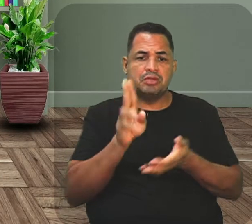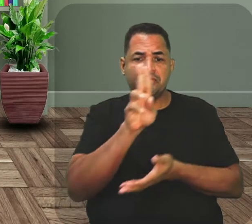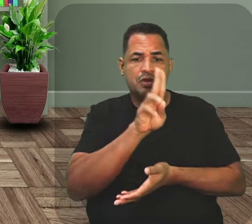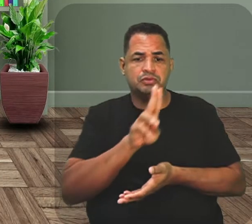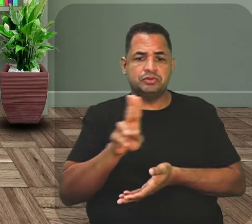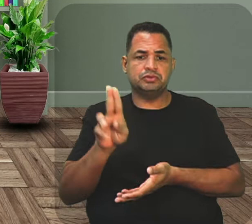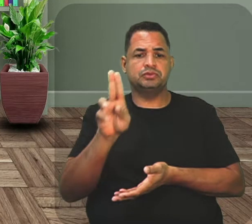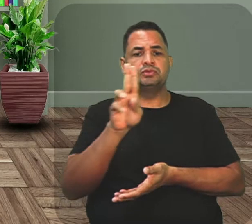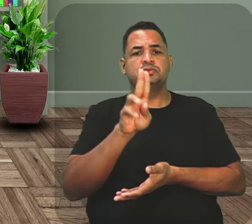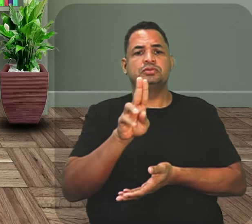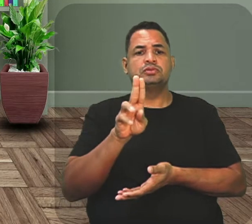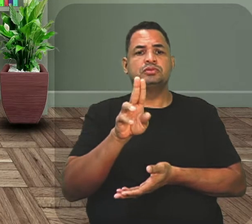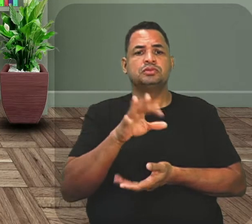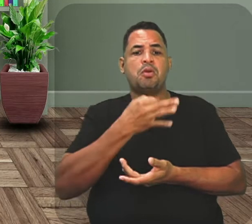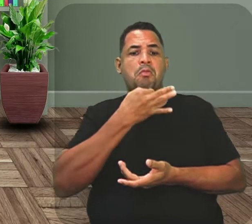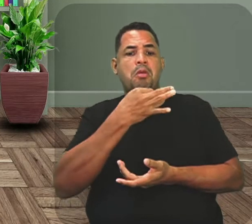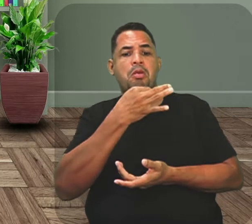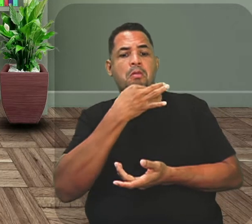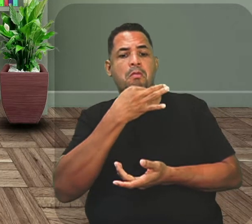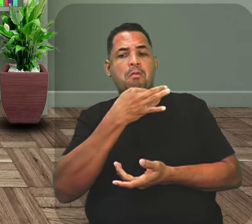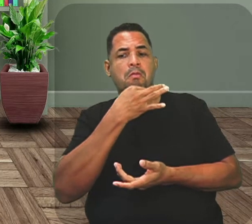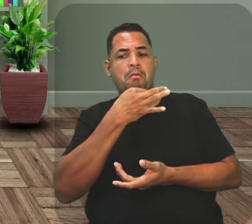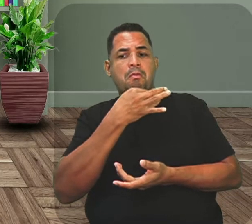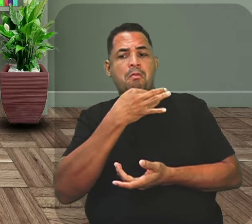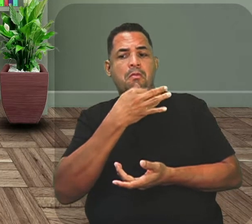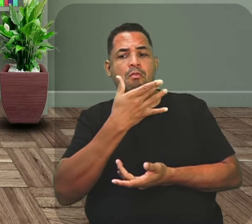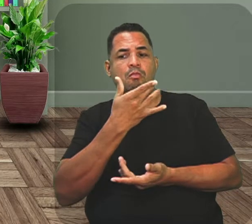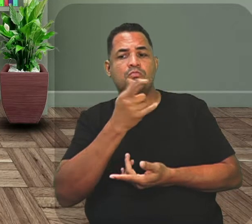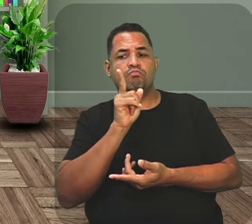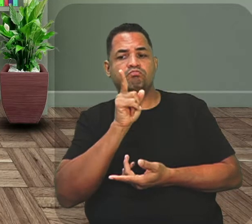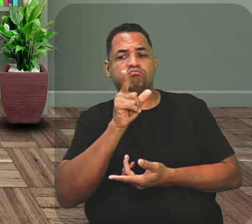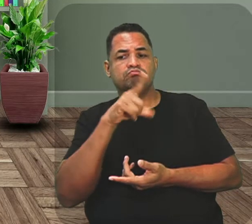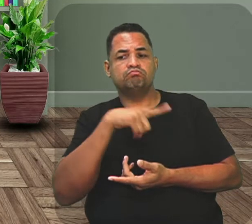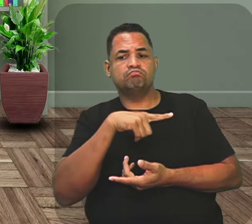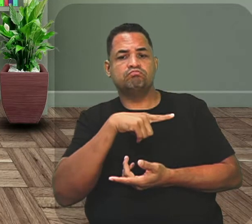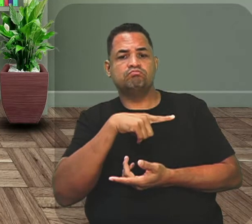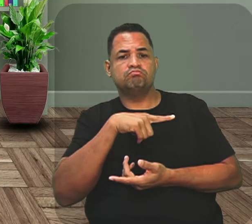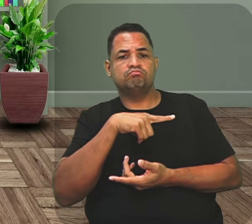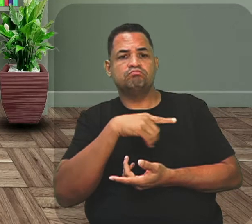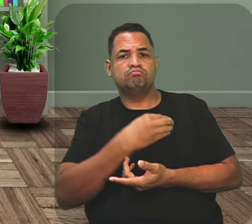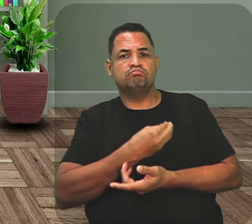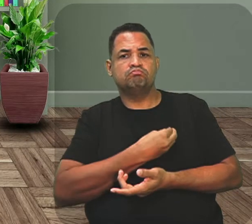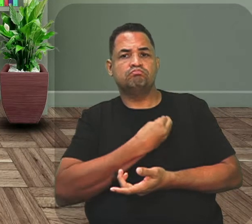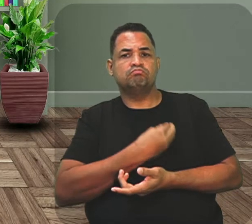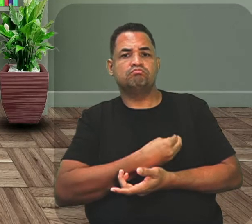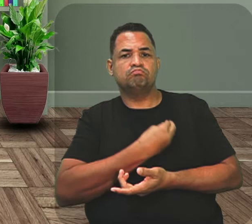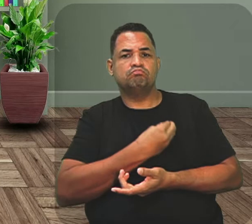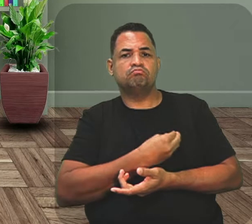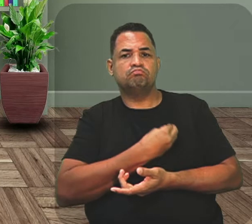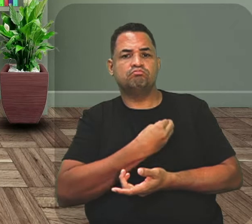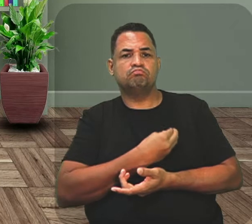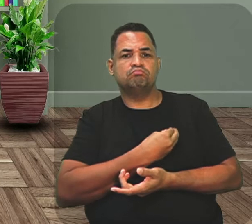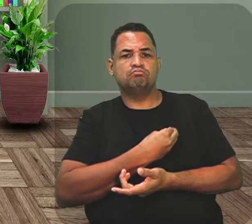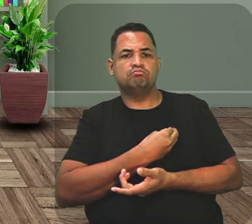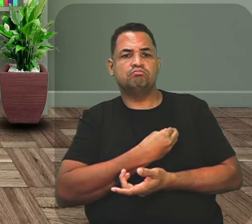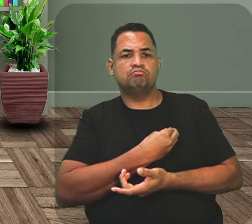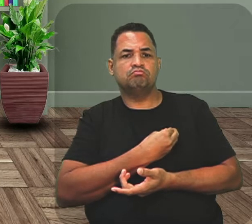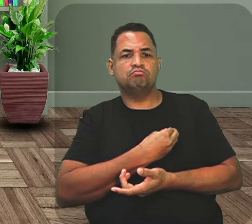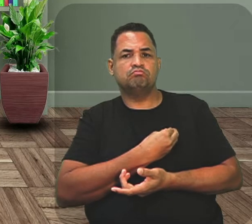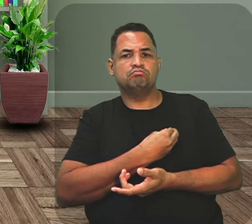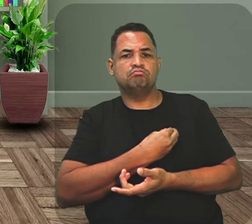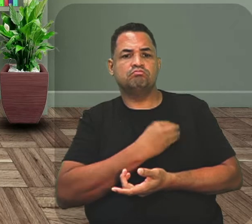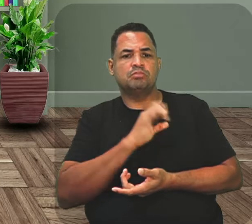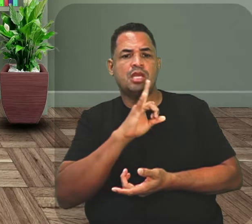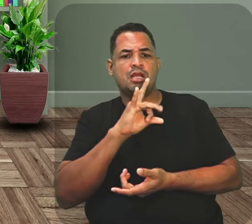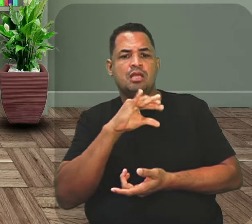uso, né, dos seus argumentos, porque você já tem aí uma vida acadêmica, né, pautada